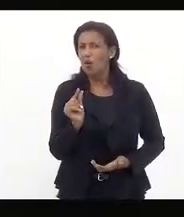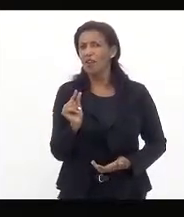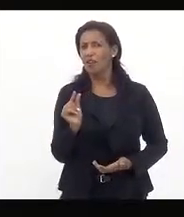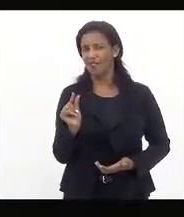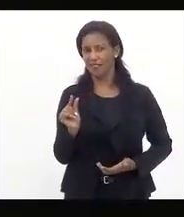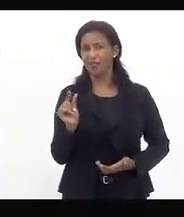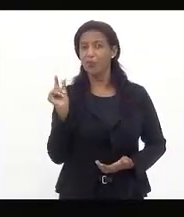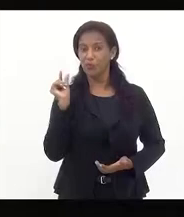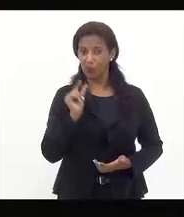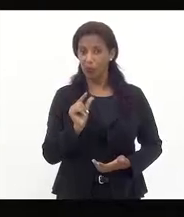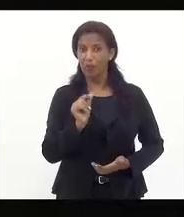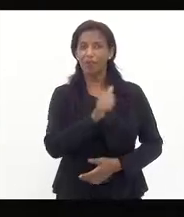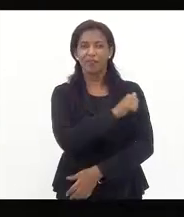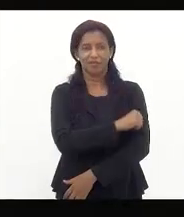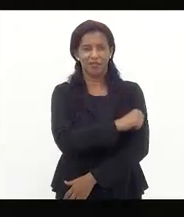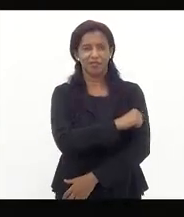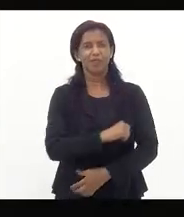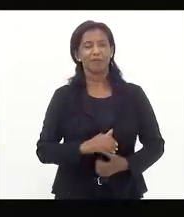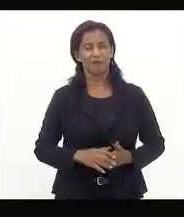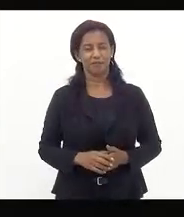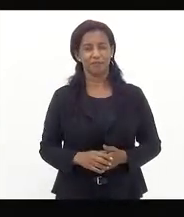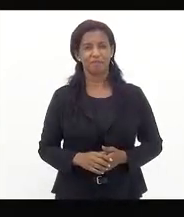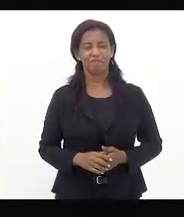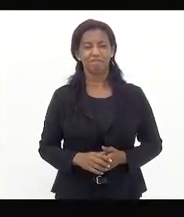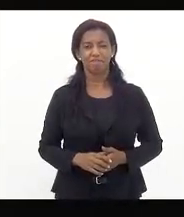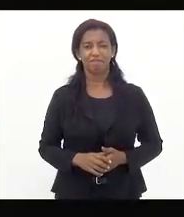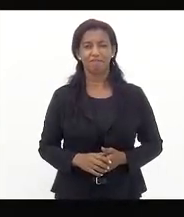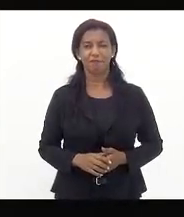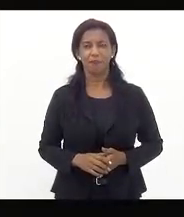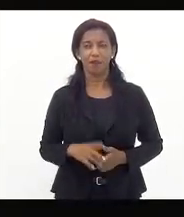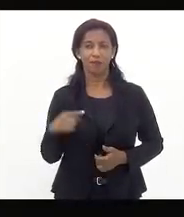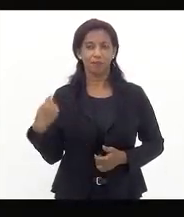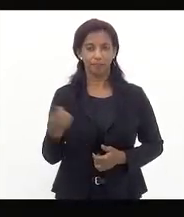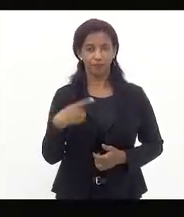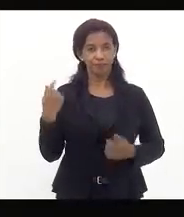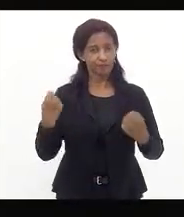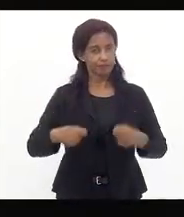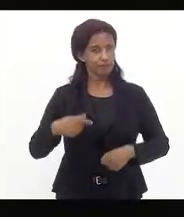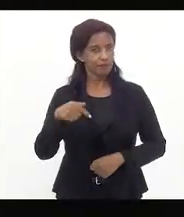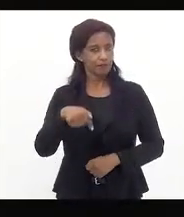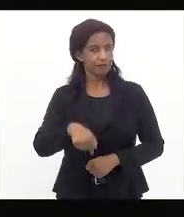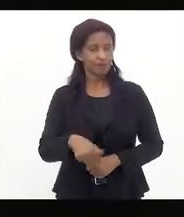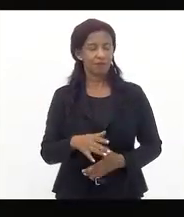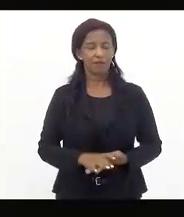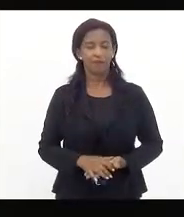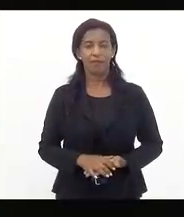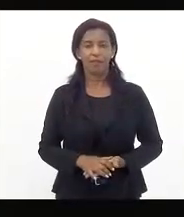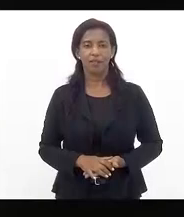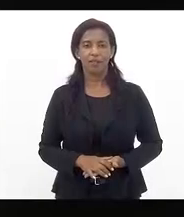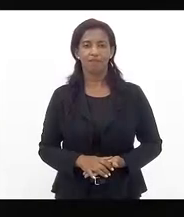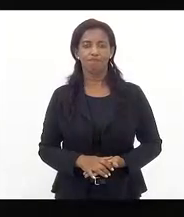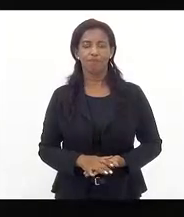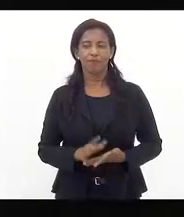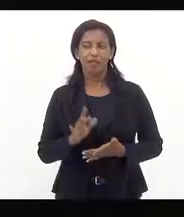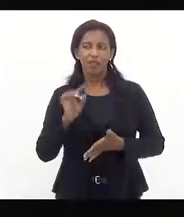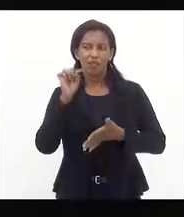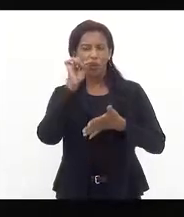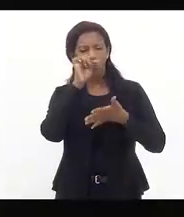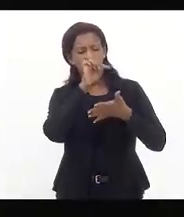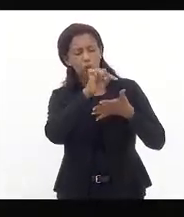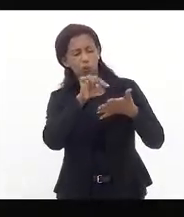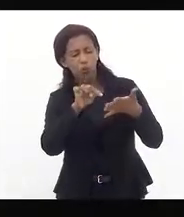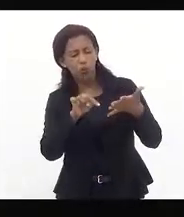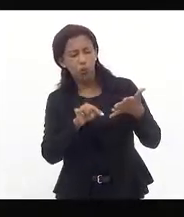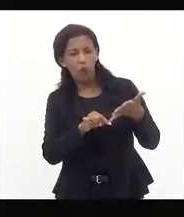ainda, infelizmente. Nós precisamos aqui deixar alguns pontos muito evidentes para